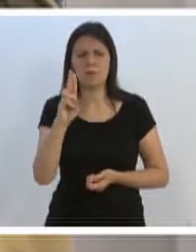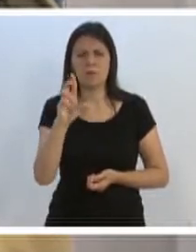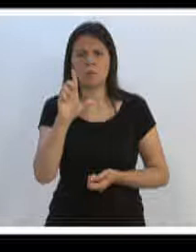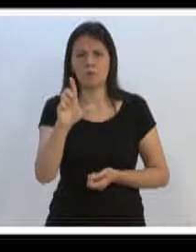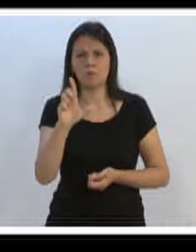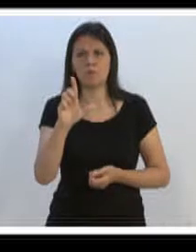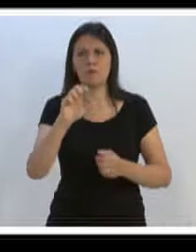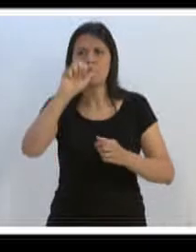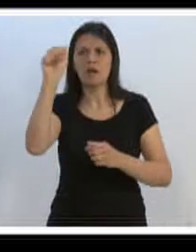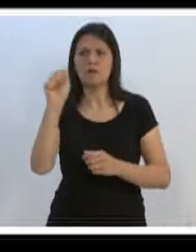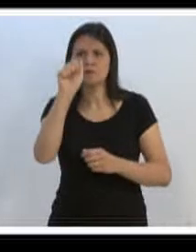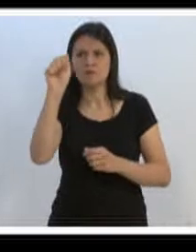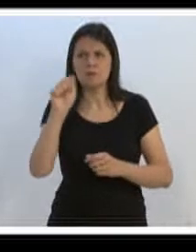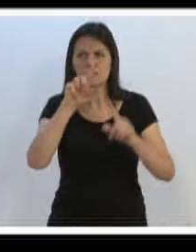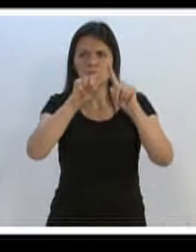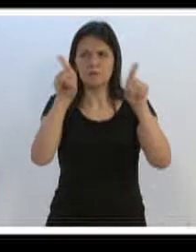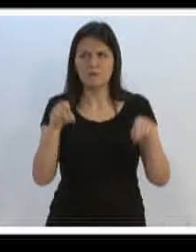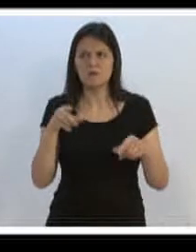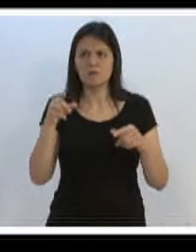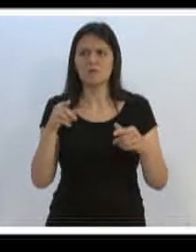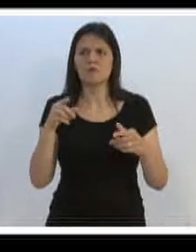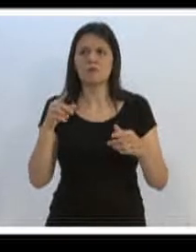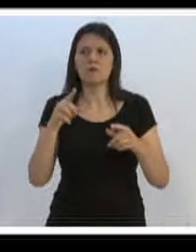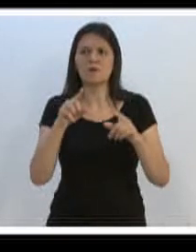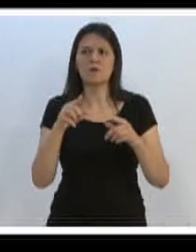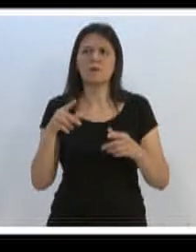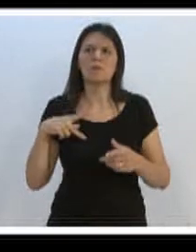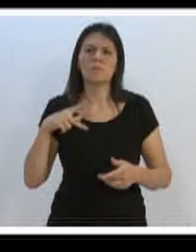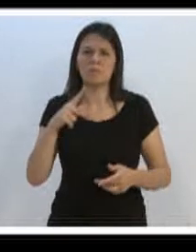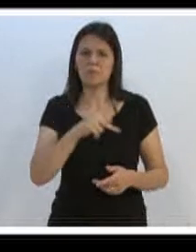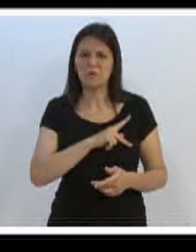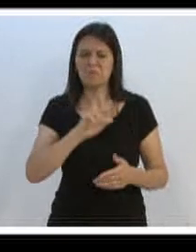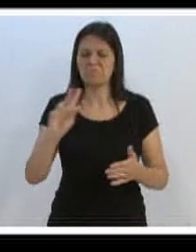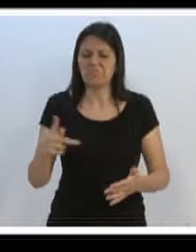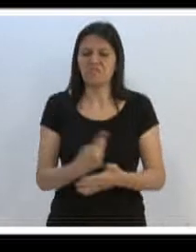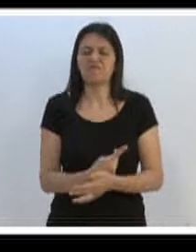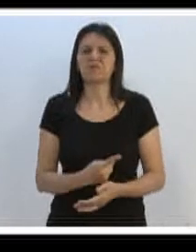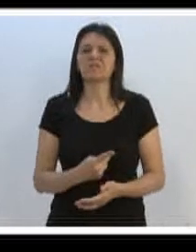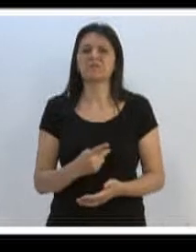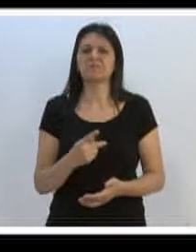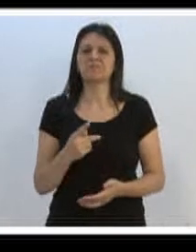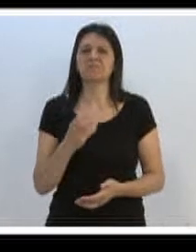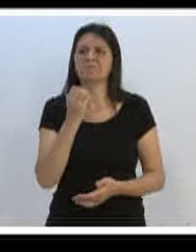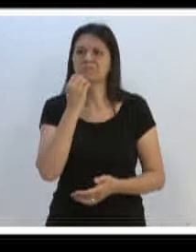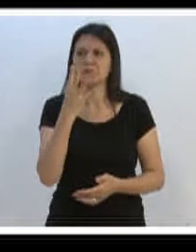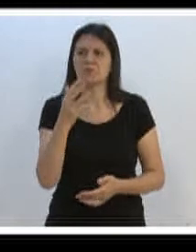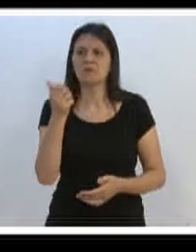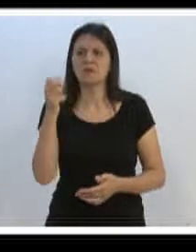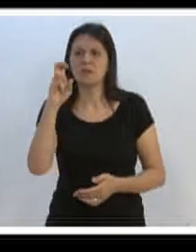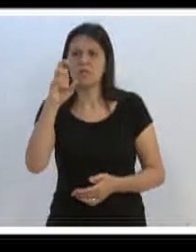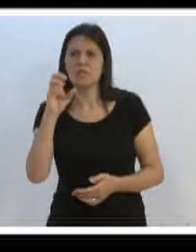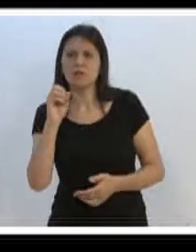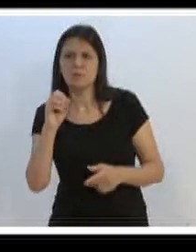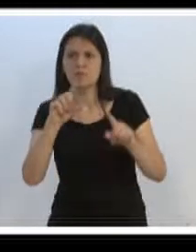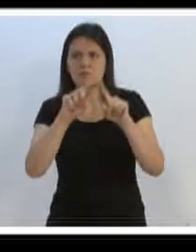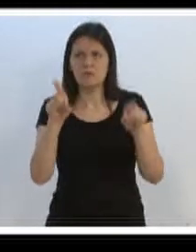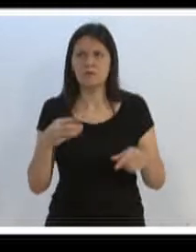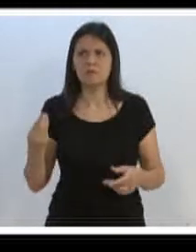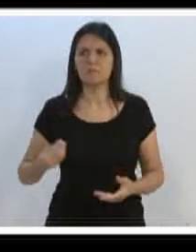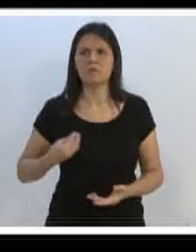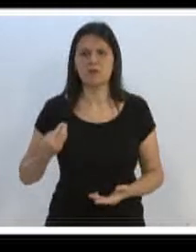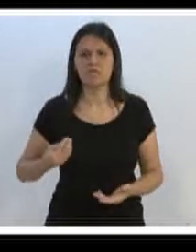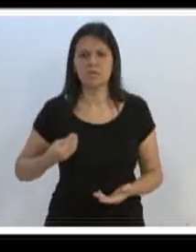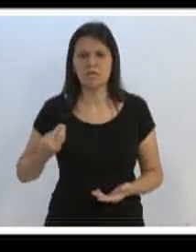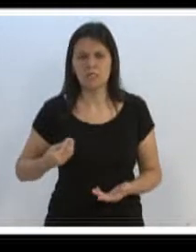Parabéns por este grande evento que foi realizado. Foram 150 servidores que estiveram presentes.